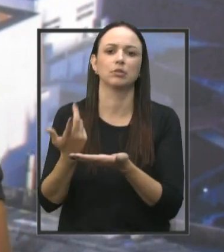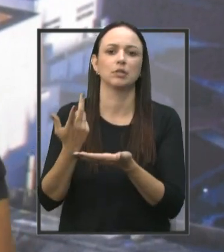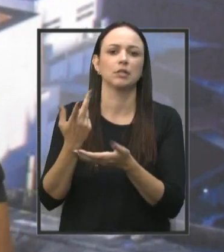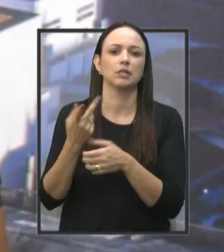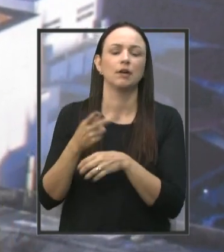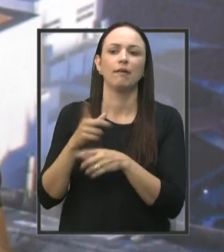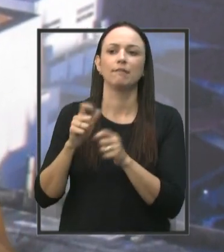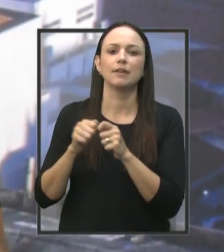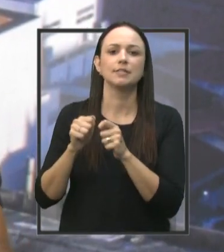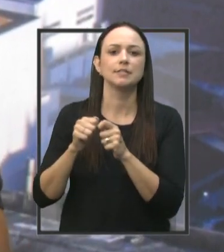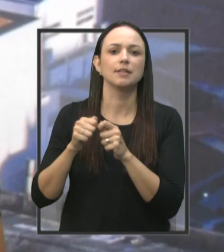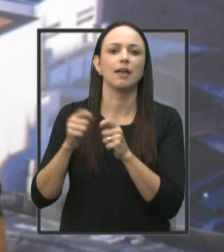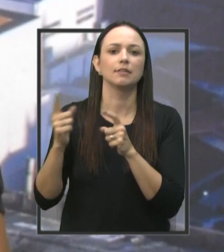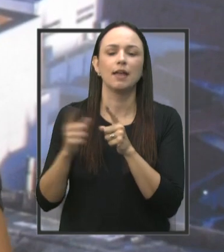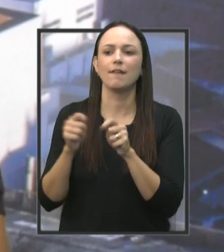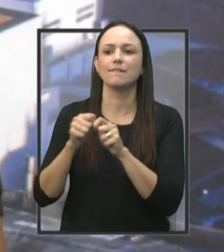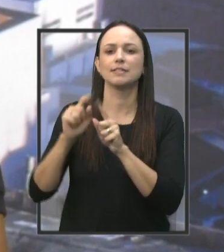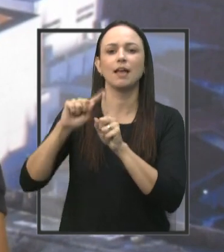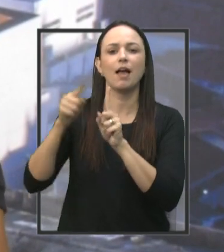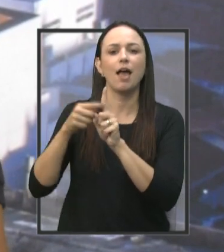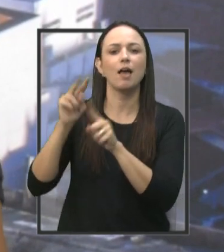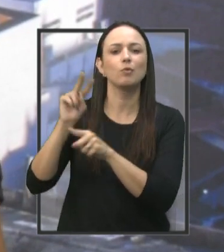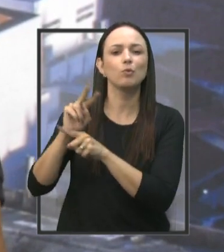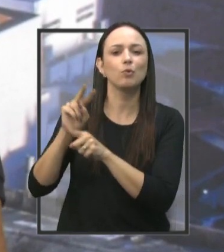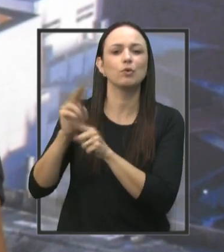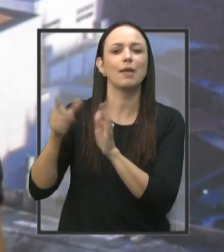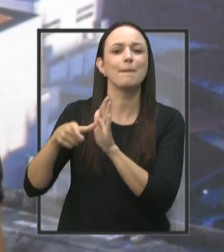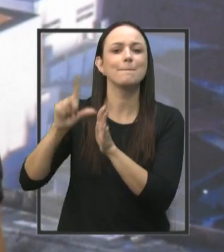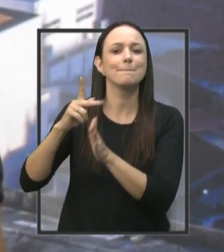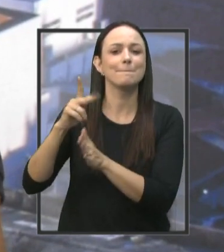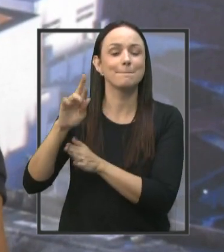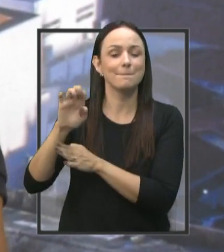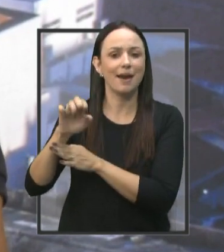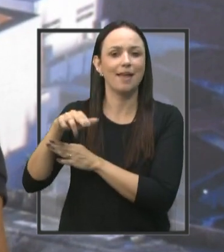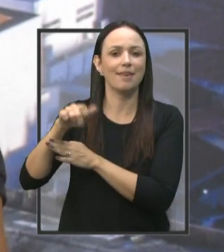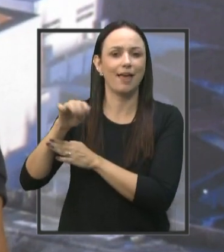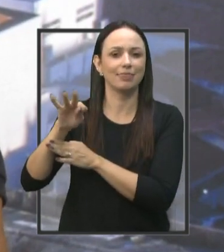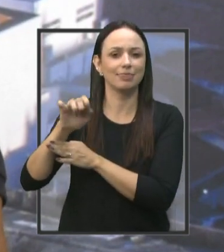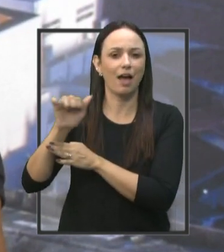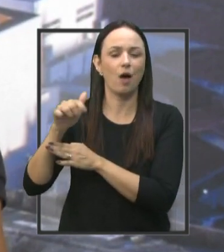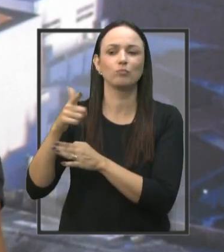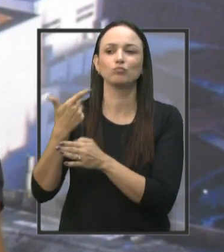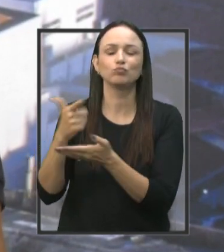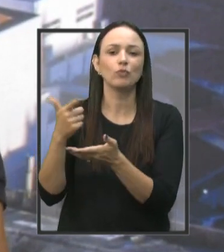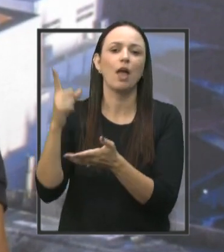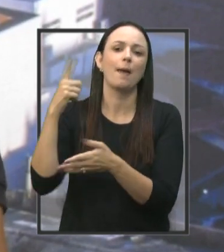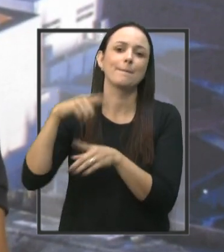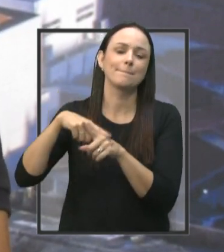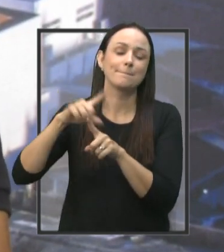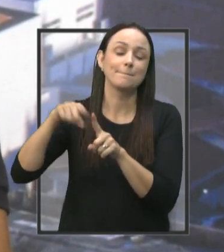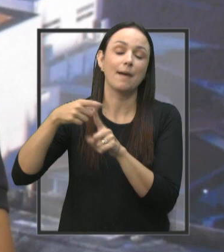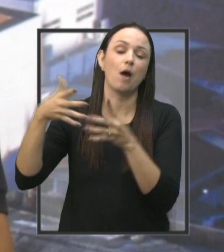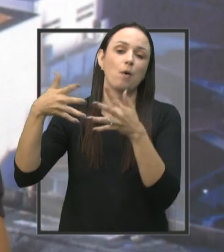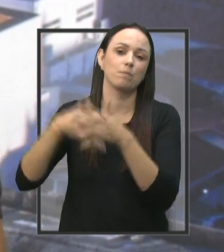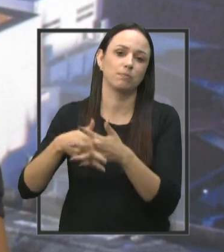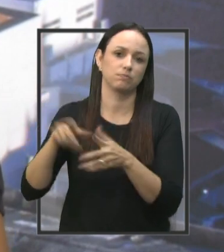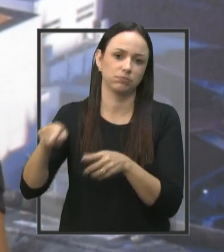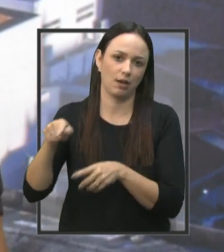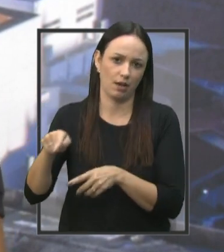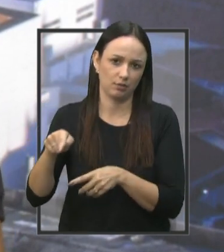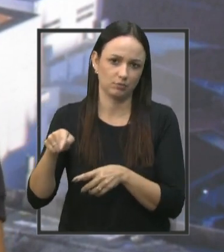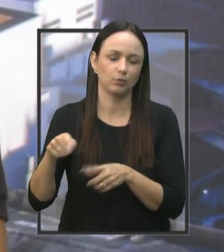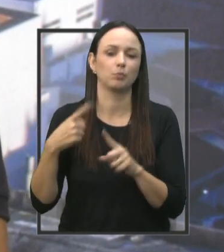ir em busca de um atendimento, fazer um pré-natal de qualidade, isso acaba se tornando mais complicado. A gestação, ela